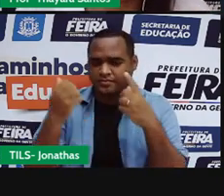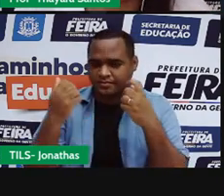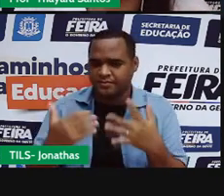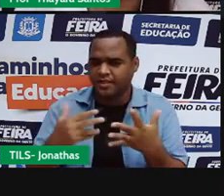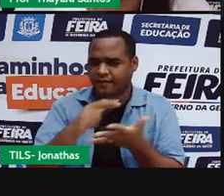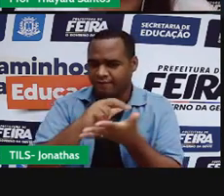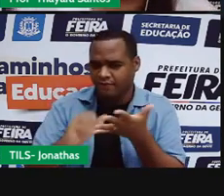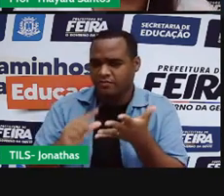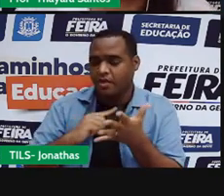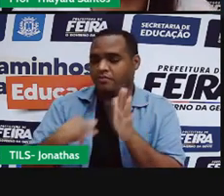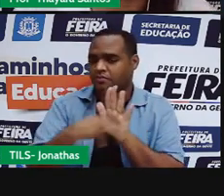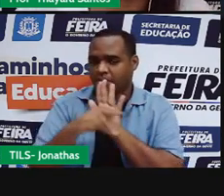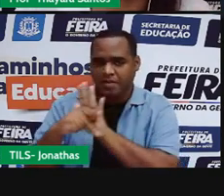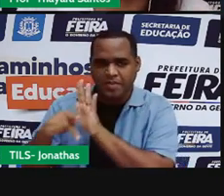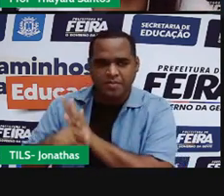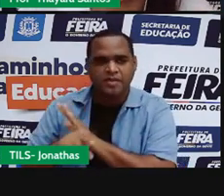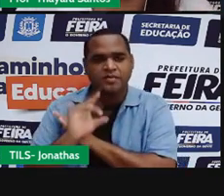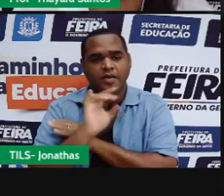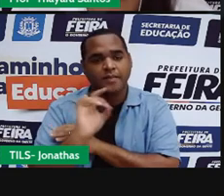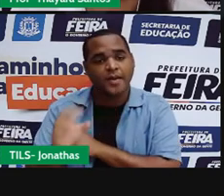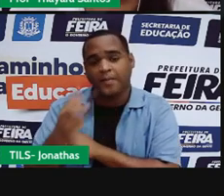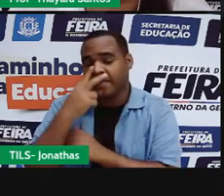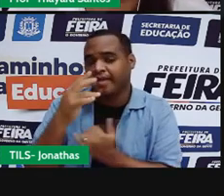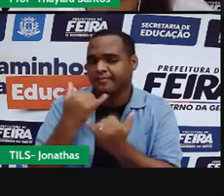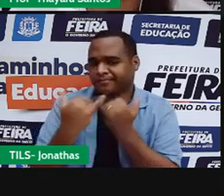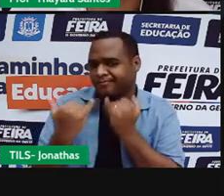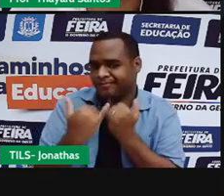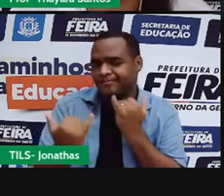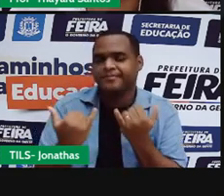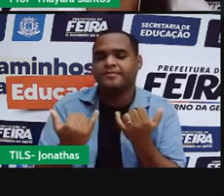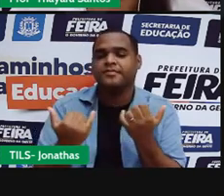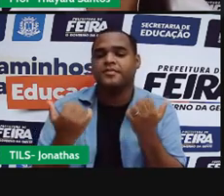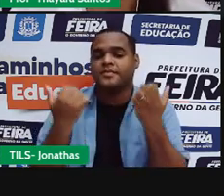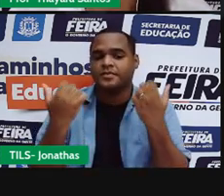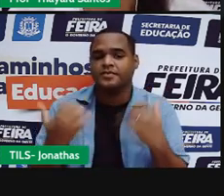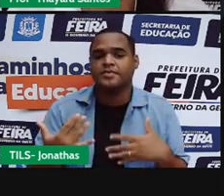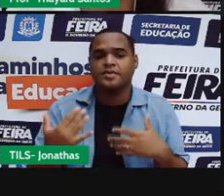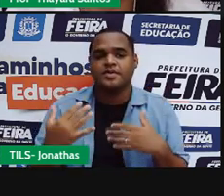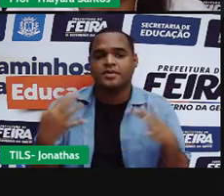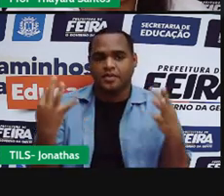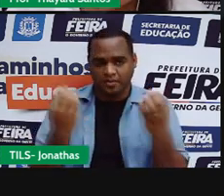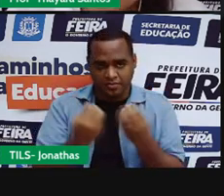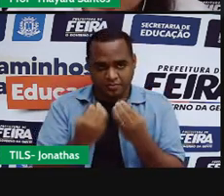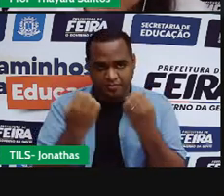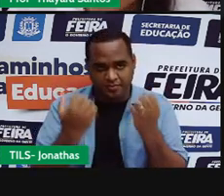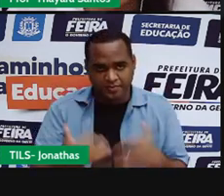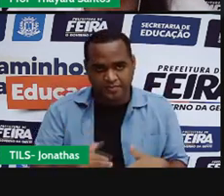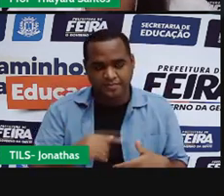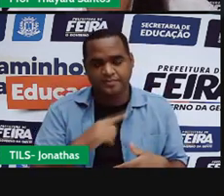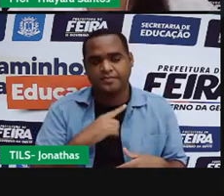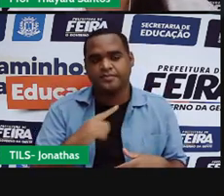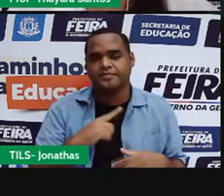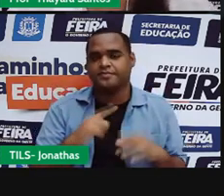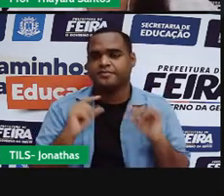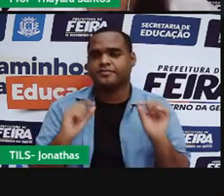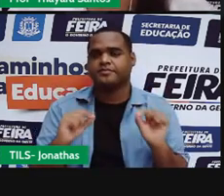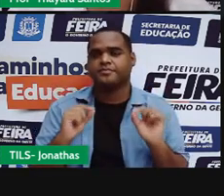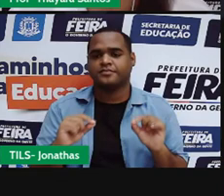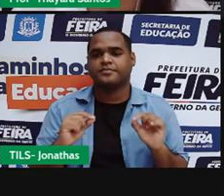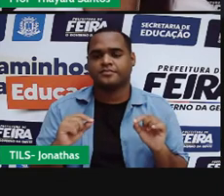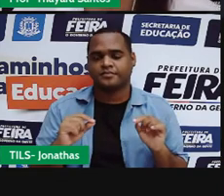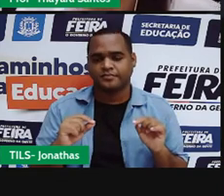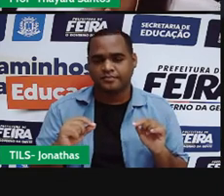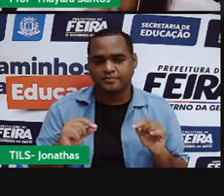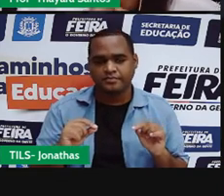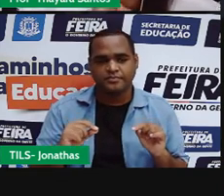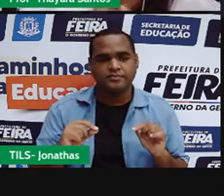toda a matéria. Toda a matéria é formada por átomos. E quando eu tenho uma matéria no estado sólido, a gente tem esses